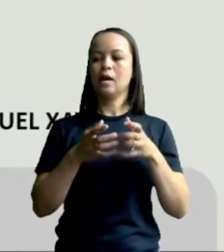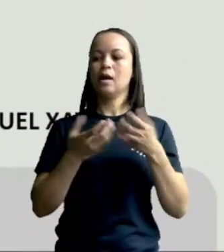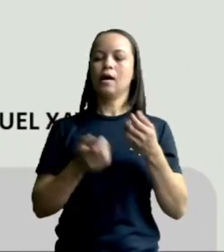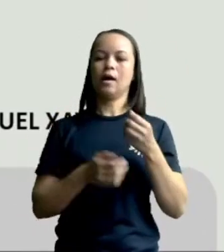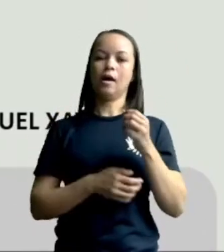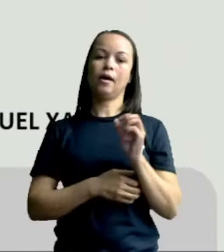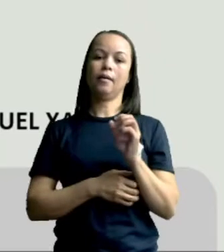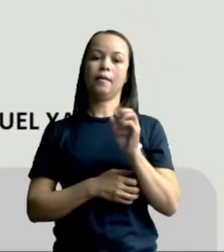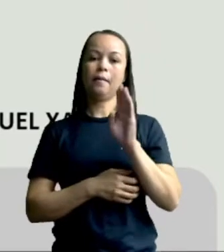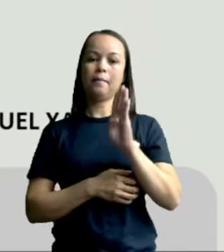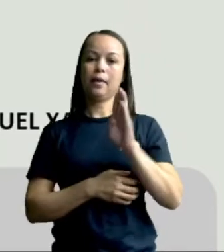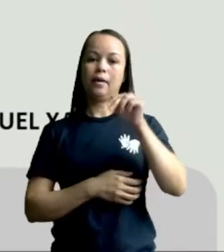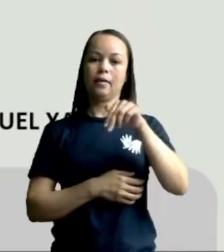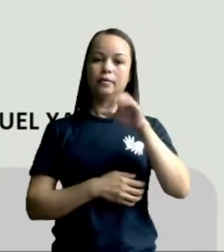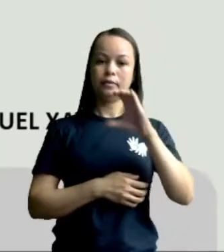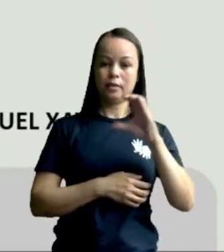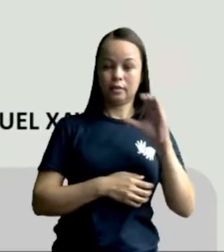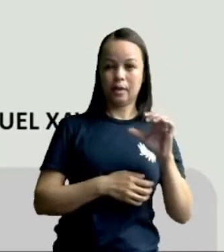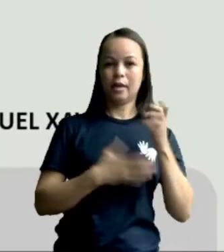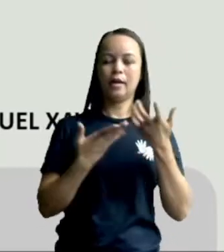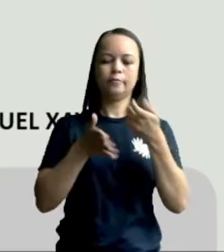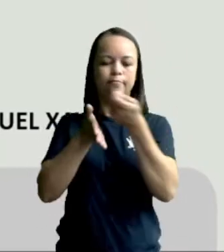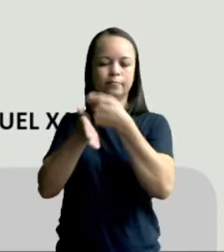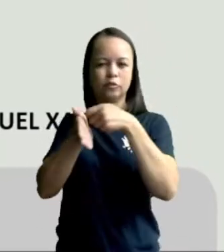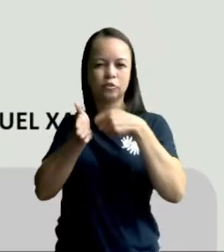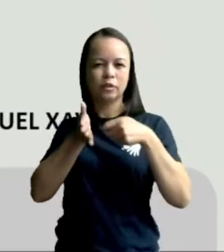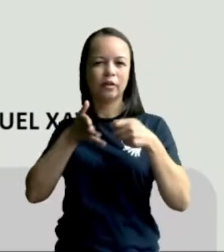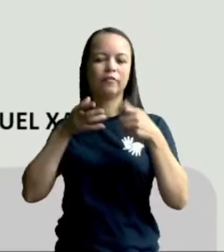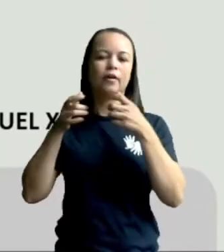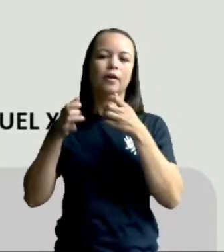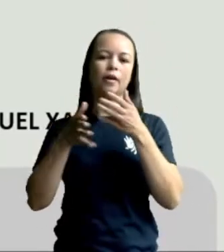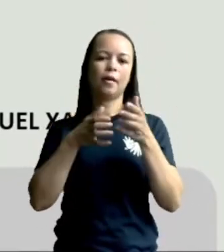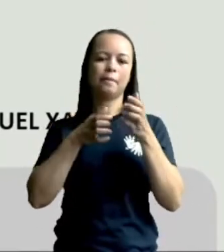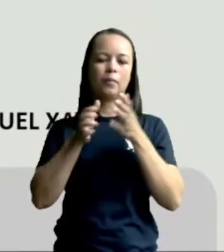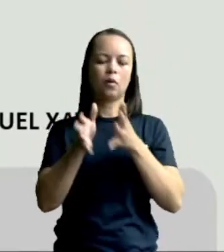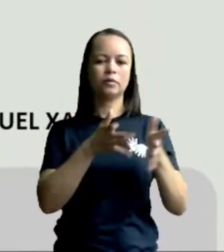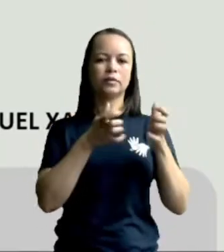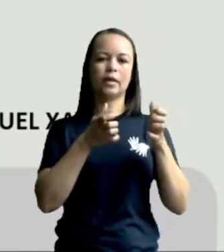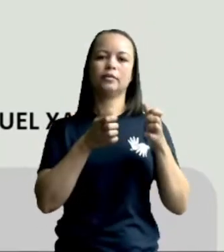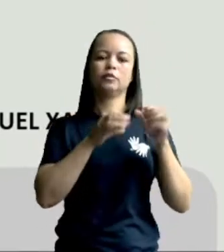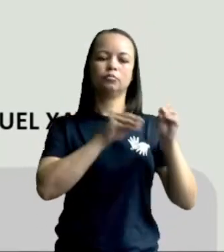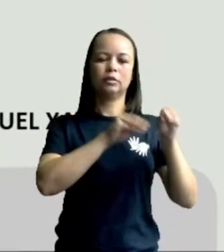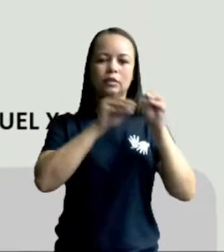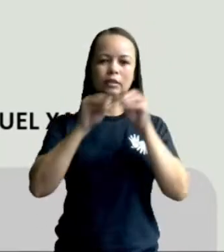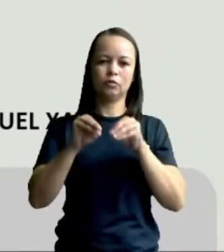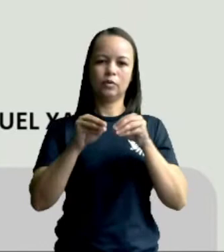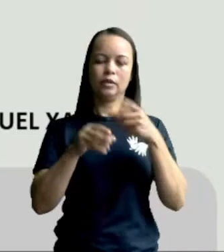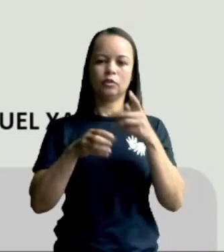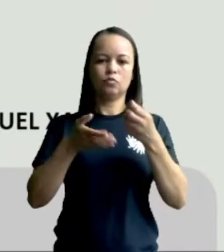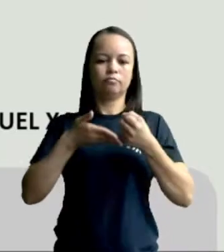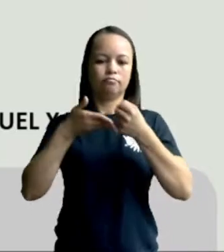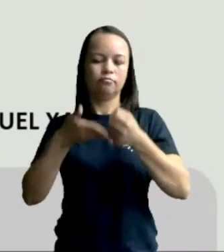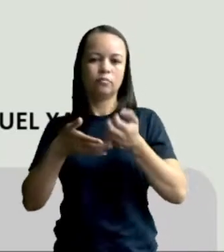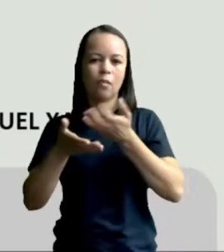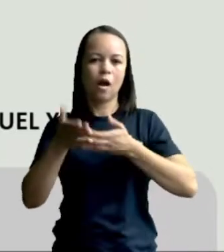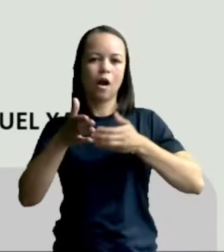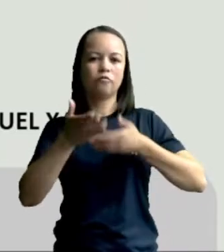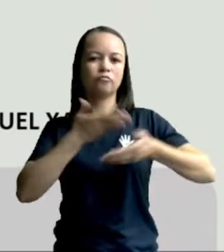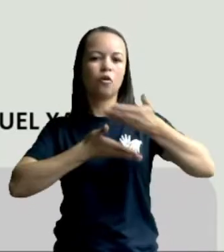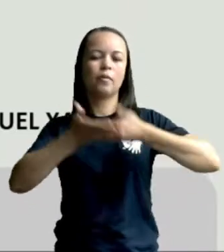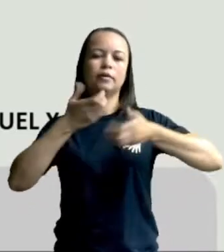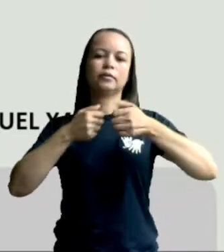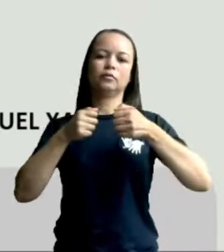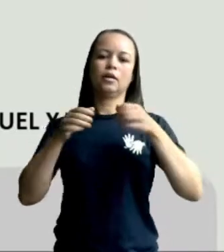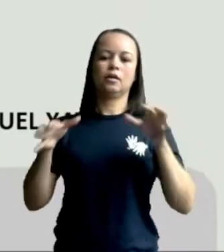nacional comum curricular será descrever processos migratórios e suas contribuições para a formação da